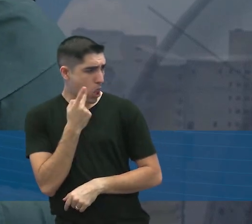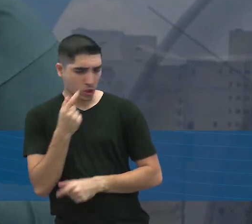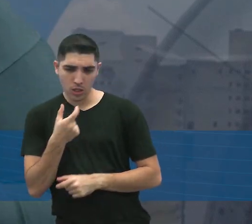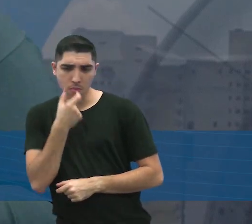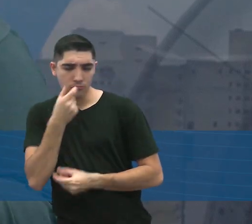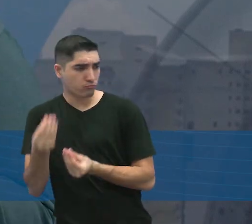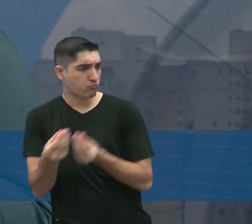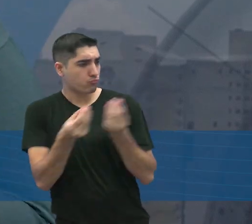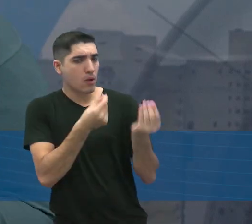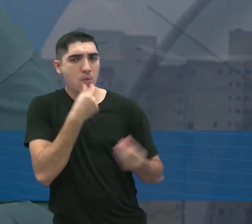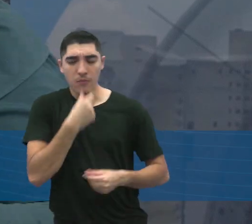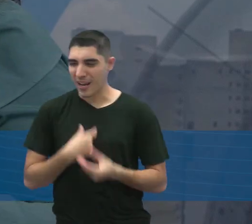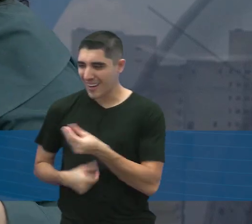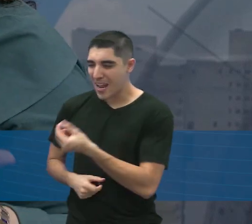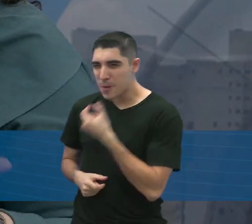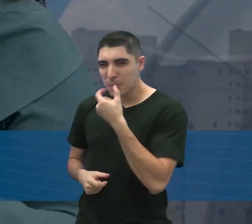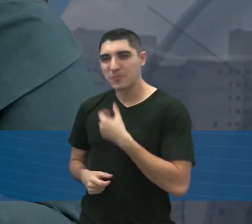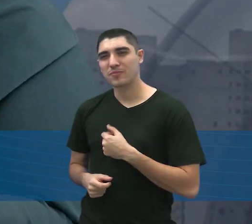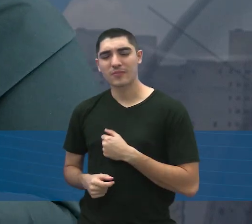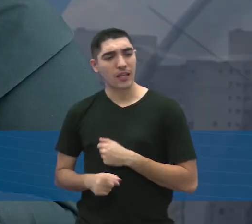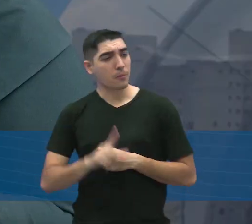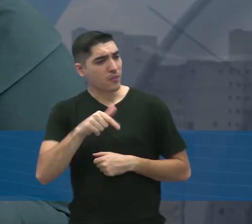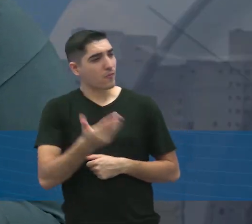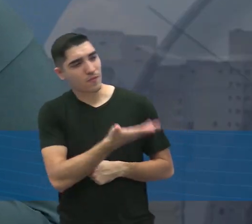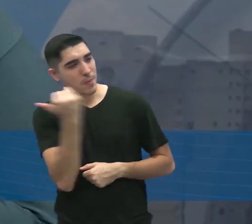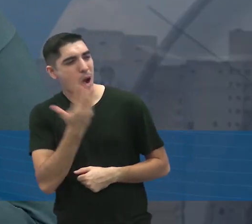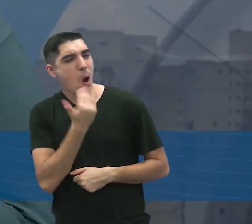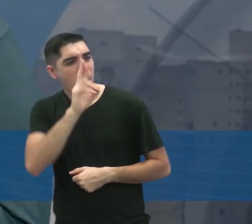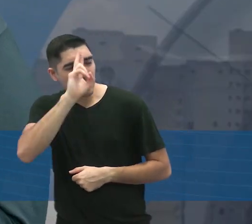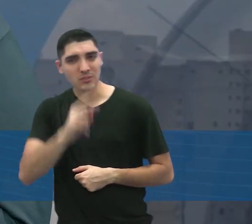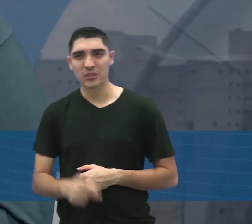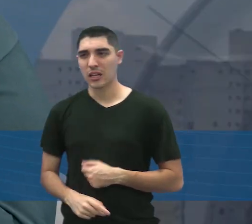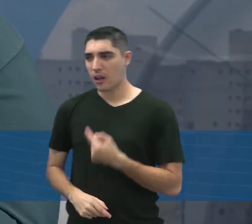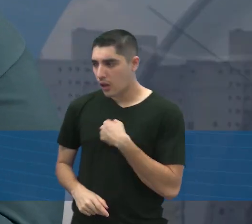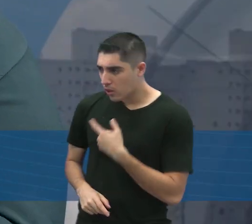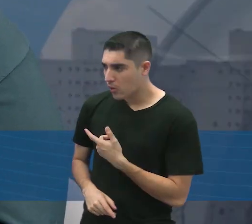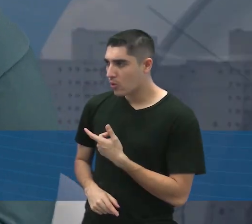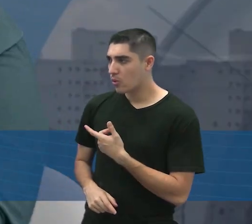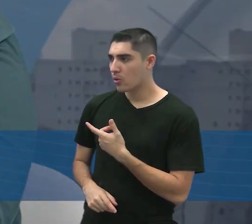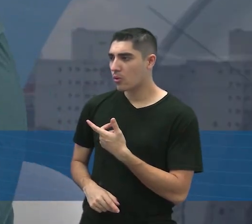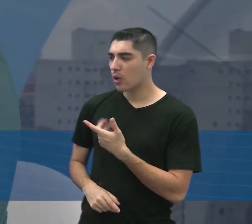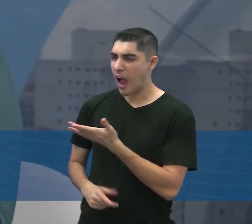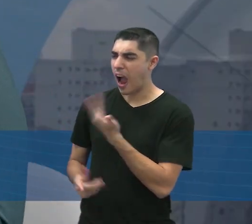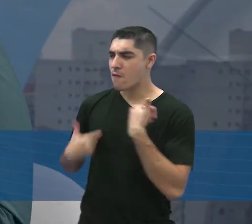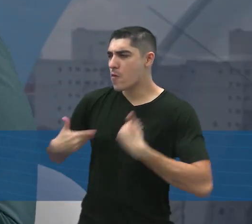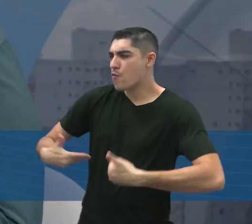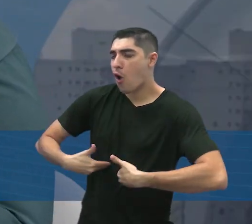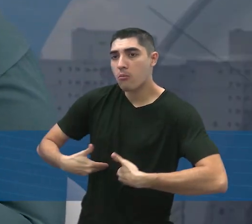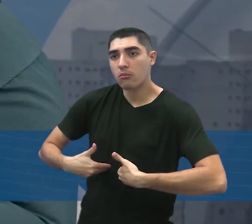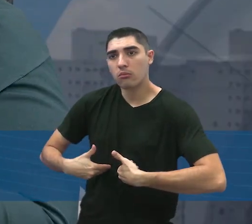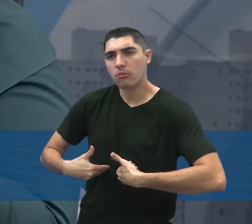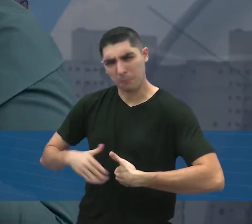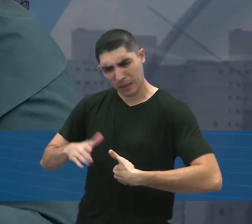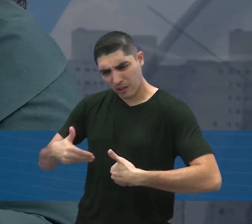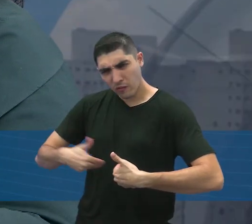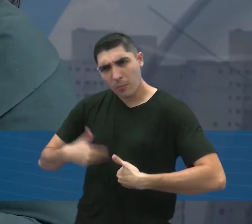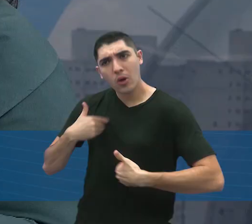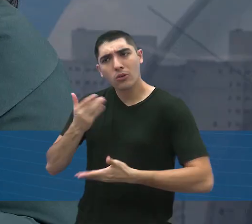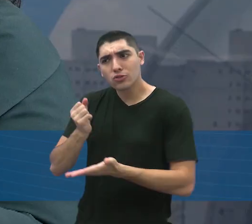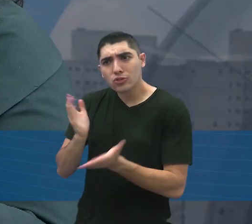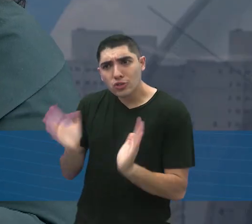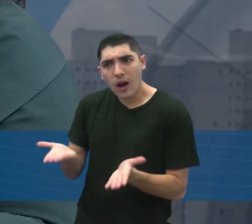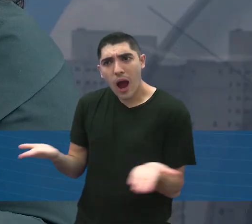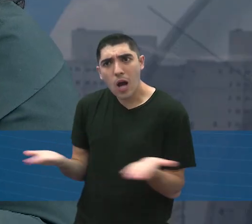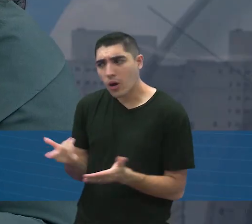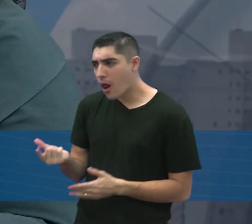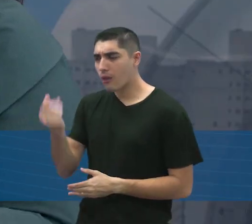daqui a pouco o professor me convida, vamos almoçar? Eu falo, vamos, estou morrendo de fome, eu não comi nada. Não, eu comi aquele biscoitinho. Então eu penso